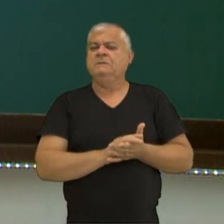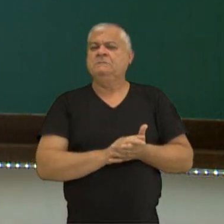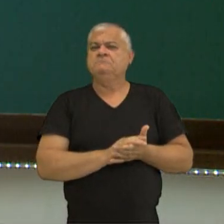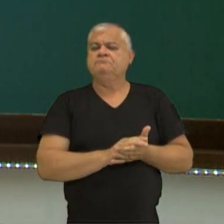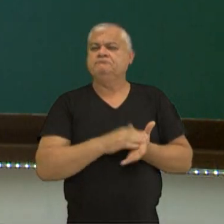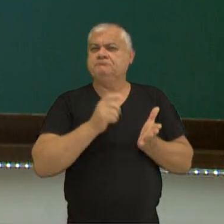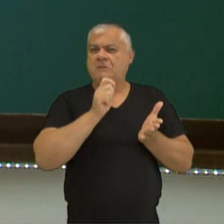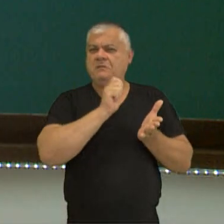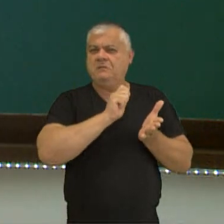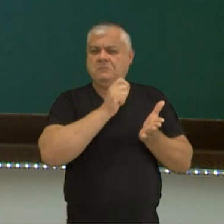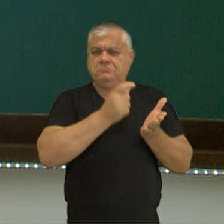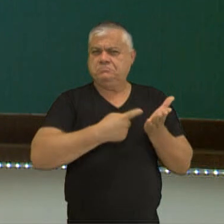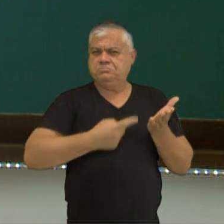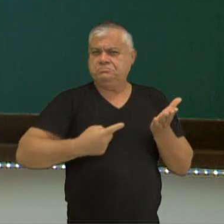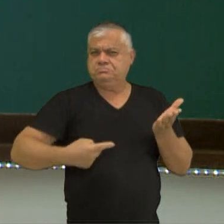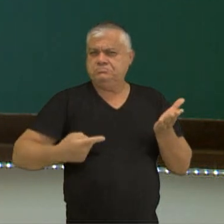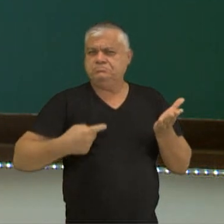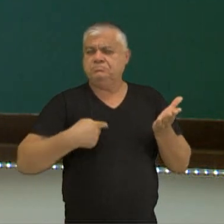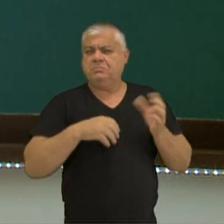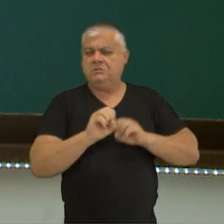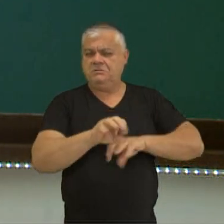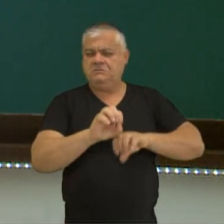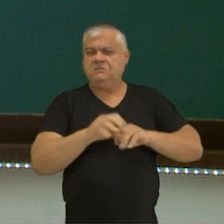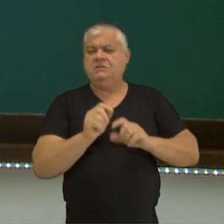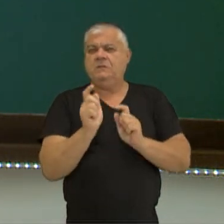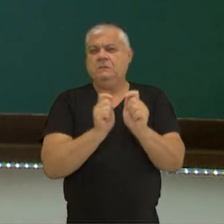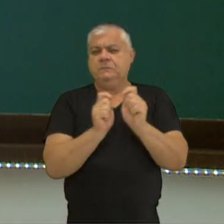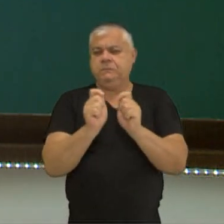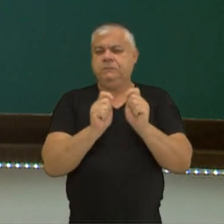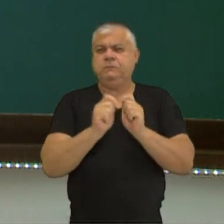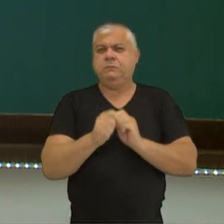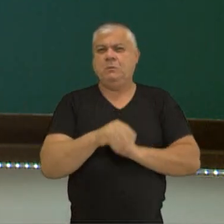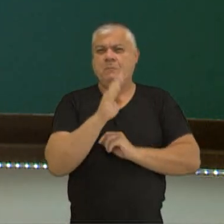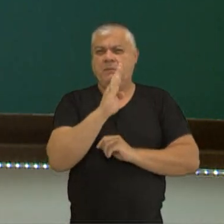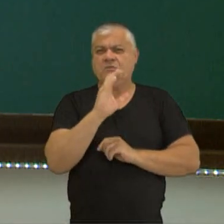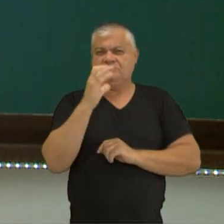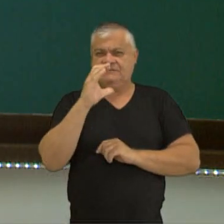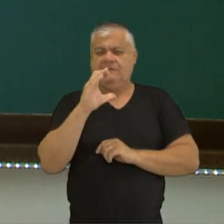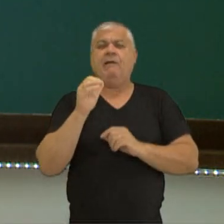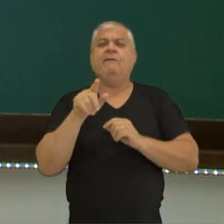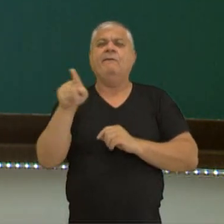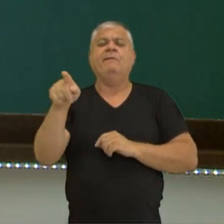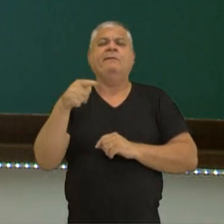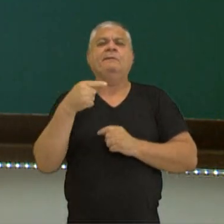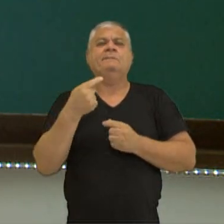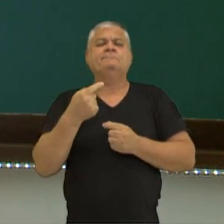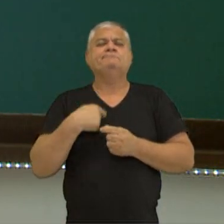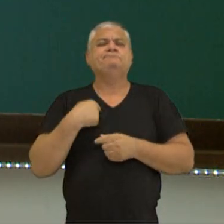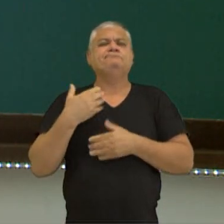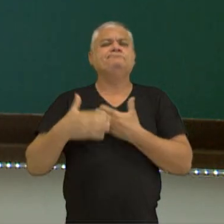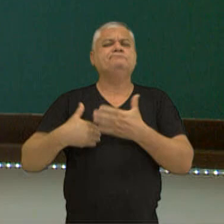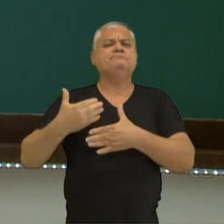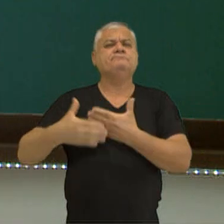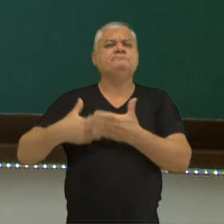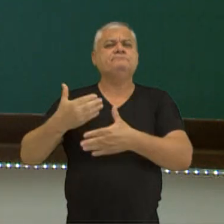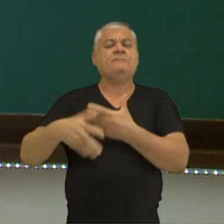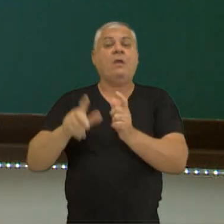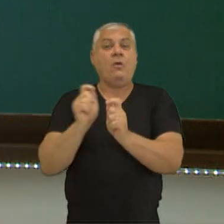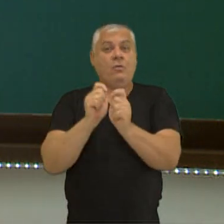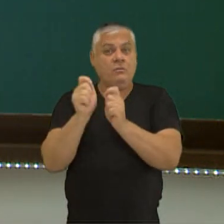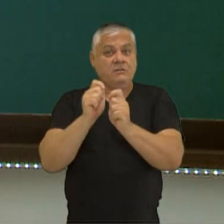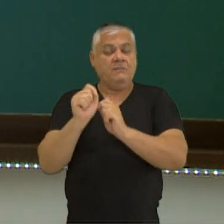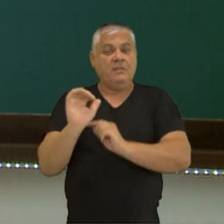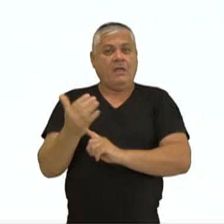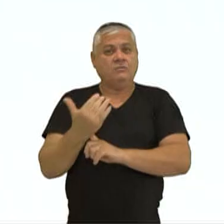de gestão de finanças pessoais do Banco Central, ele define o seguinte, ó: com o tempo, o orçamento ajuda